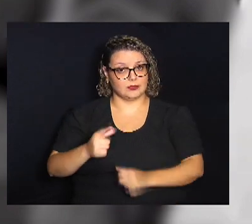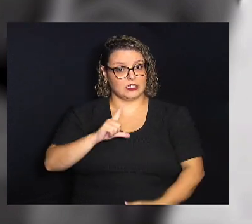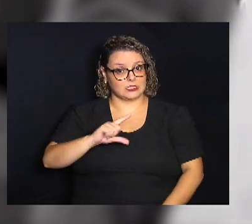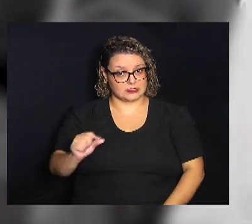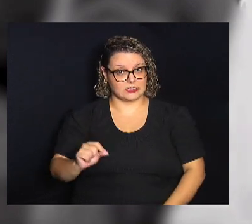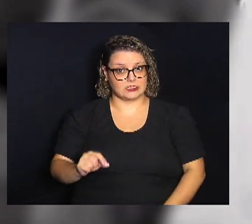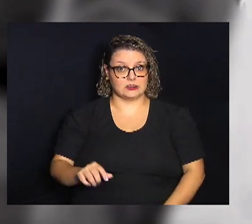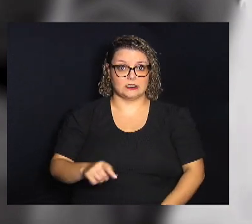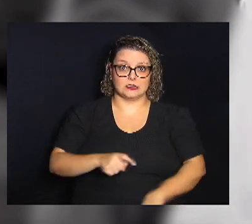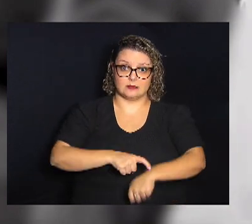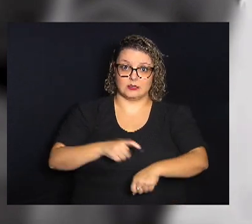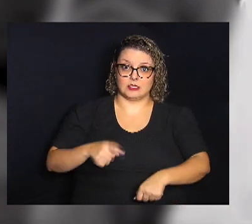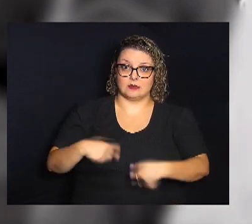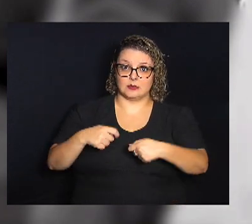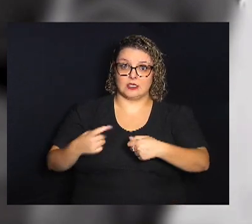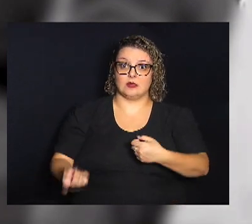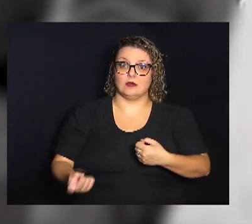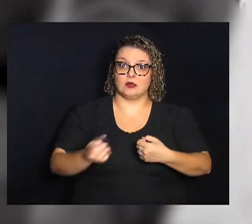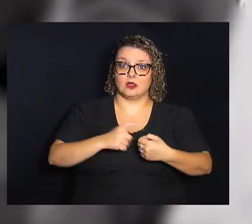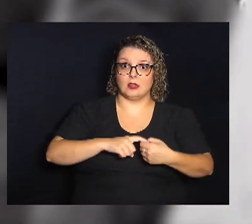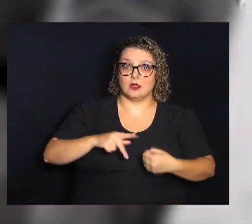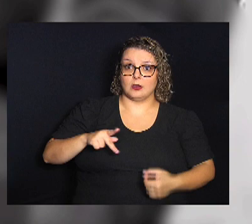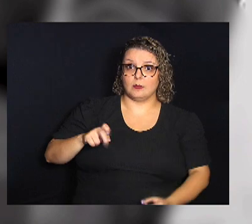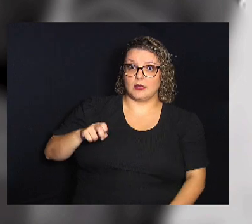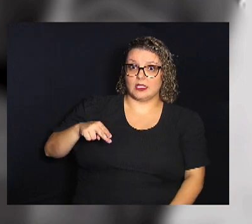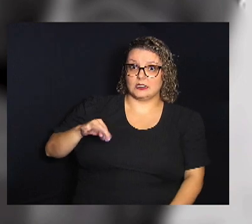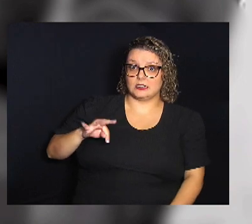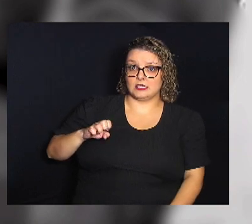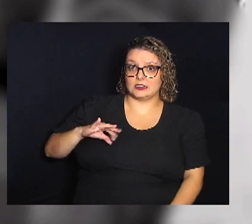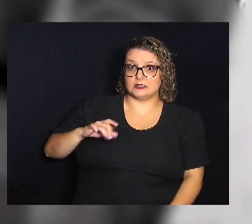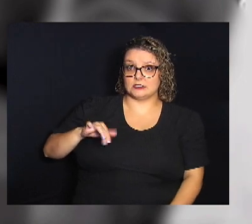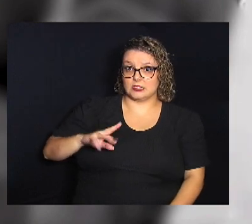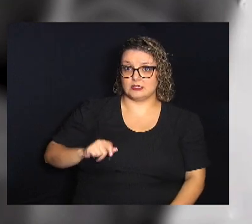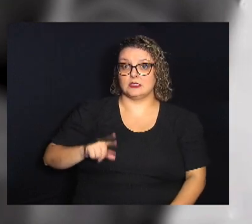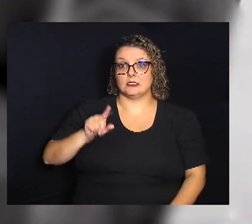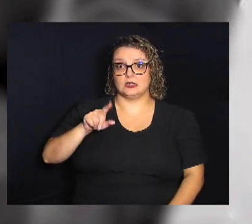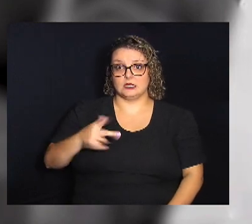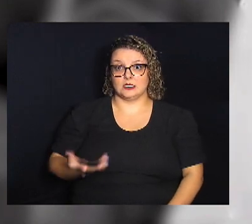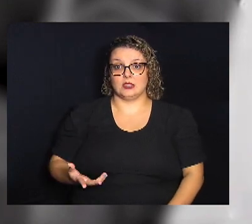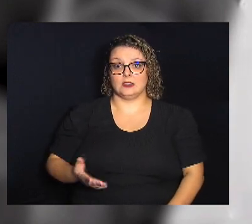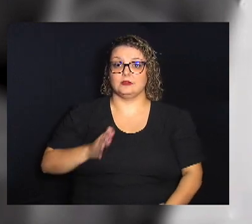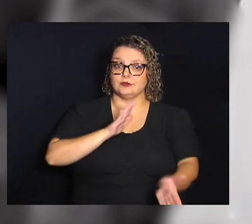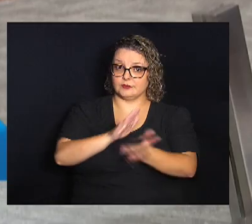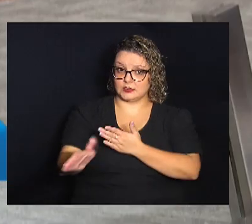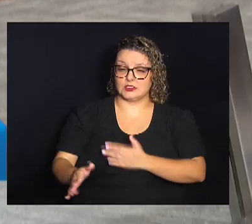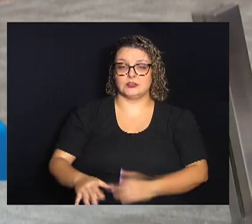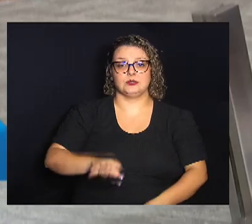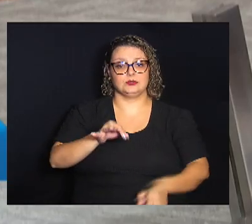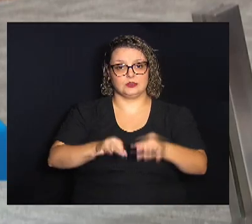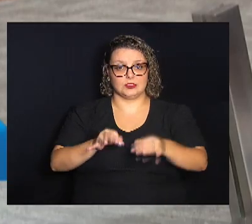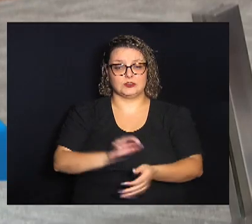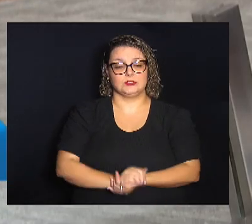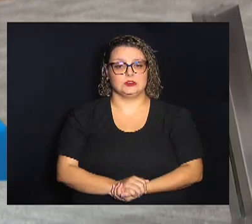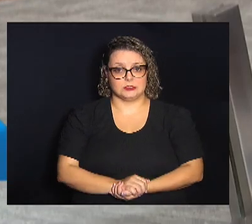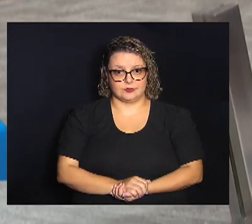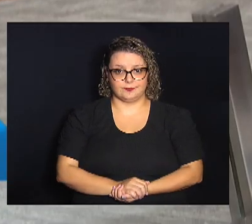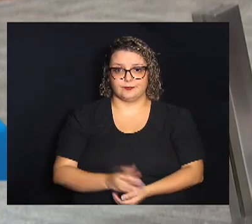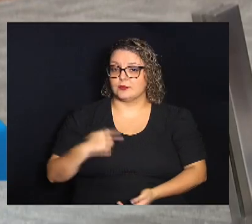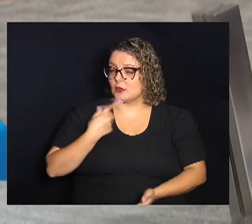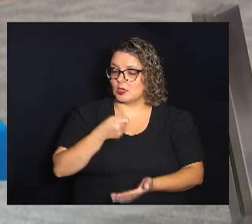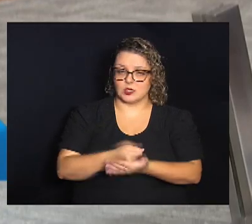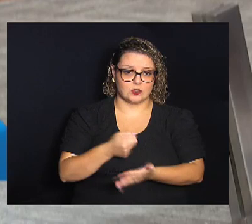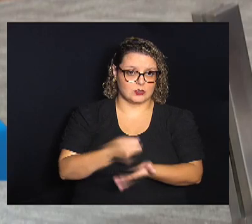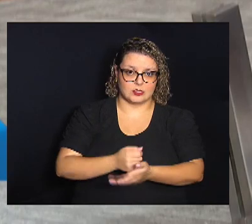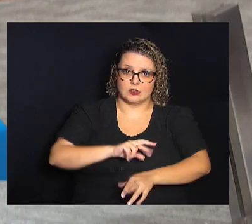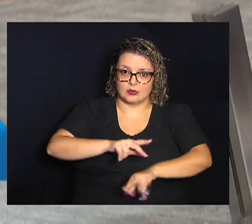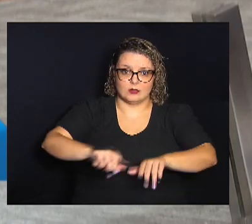que deveria ter voltado à penitenciária e era considerado foragido da justiça. A gente vem cobrando, são vários